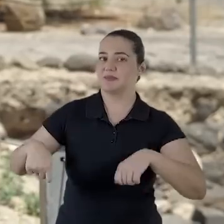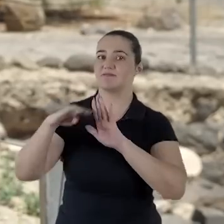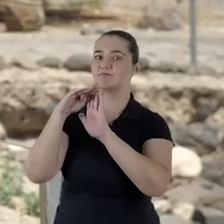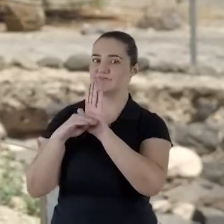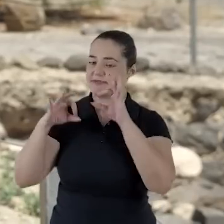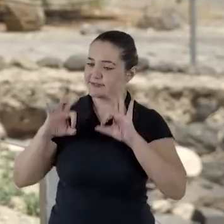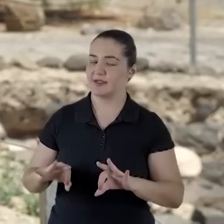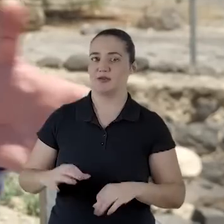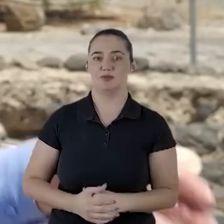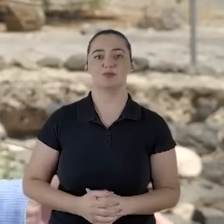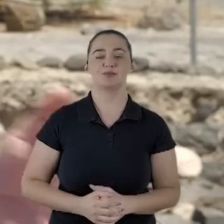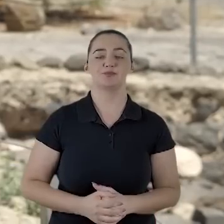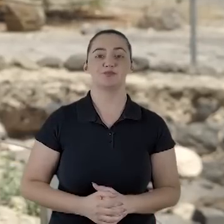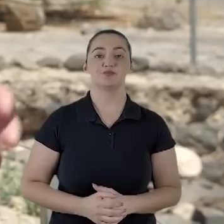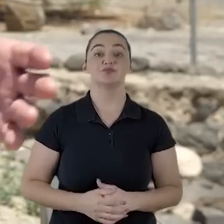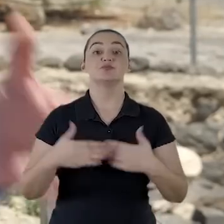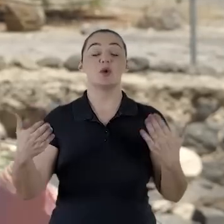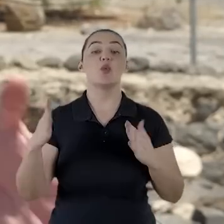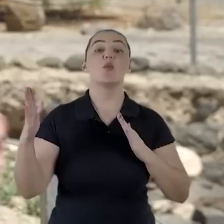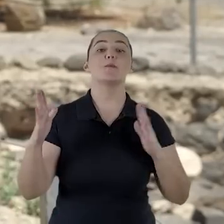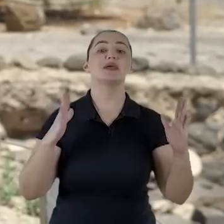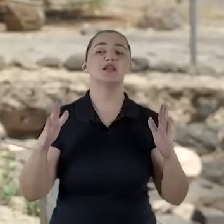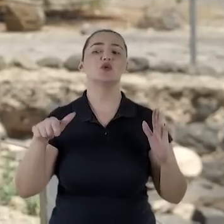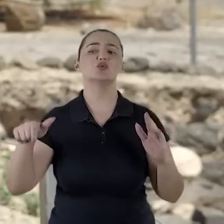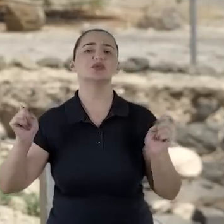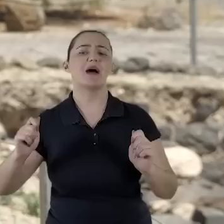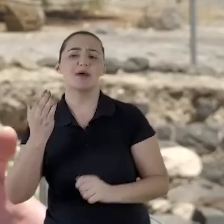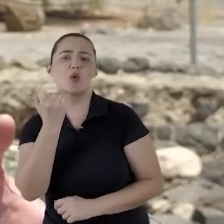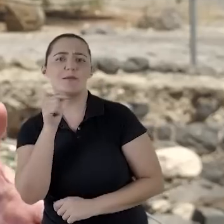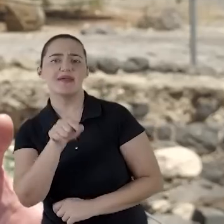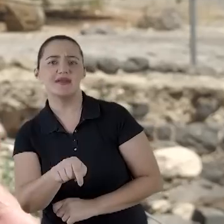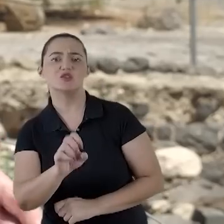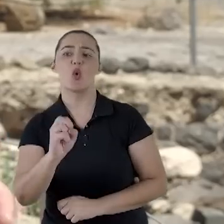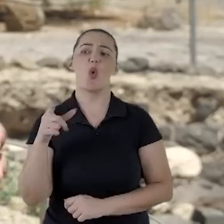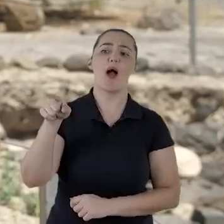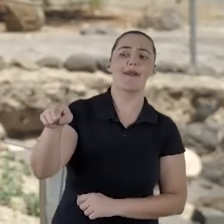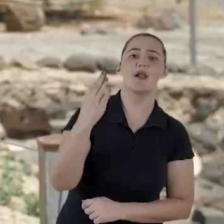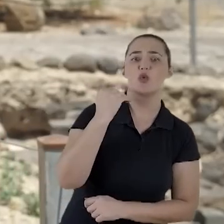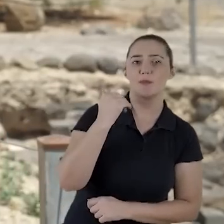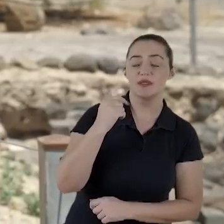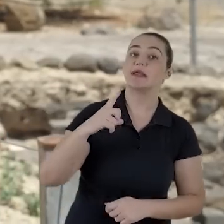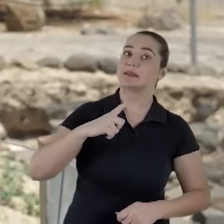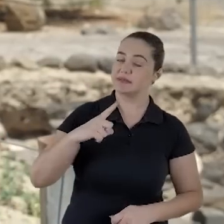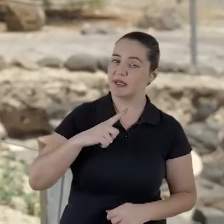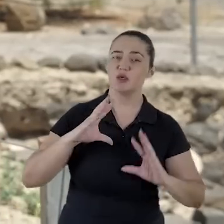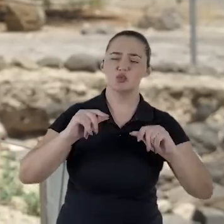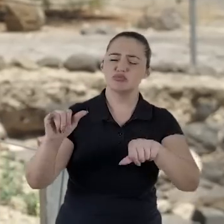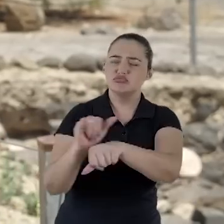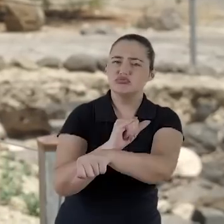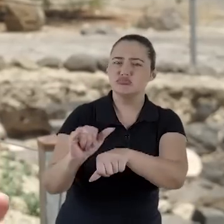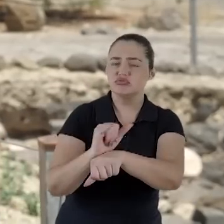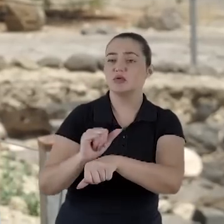é a terra sagrada. Em que período podemos comer essa comida ou aquela? Isso é muito importante para o